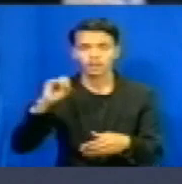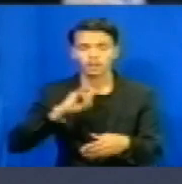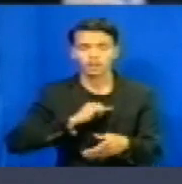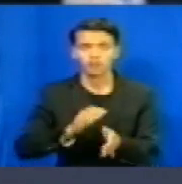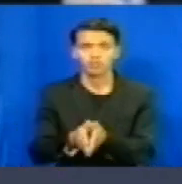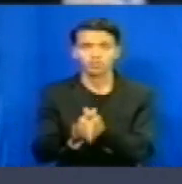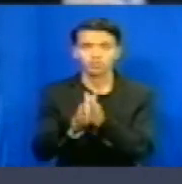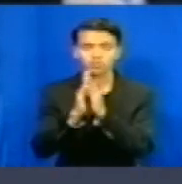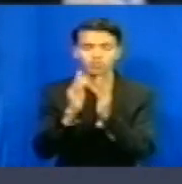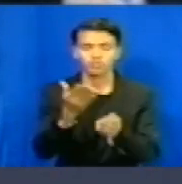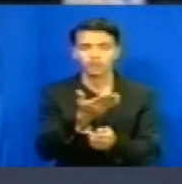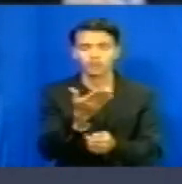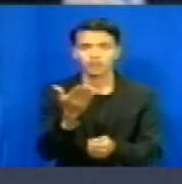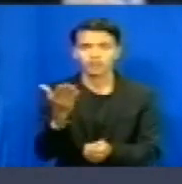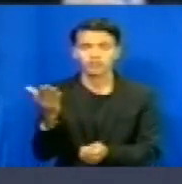Bayda Buat Sire